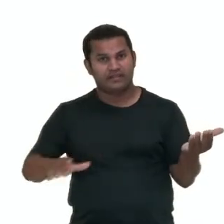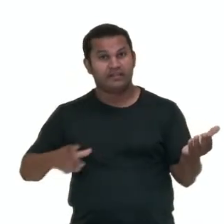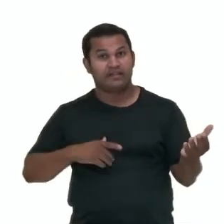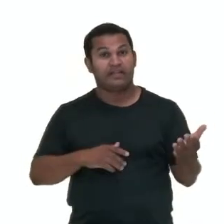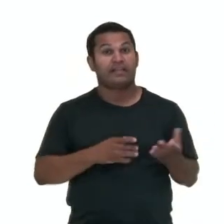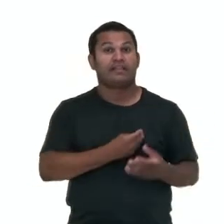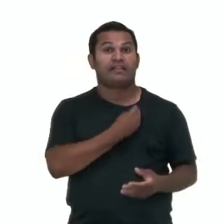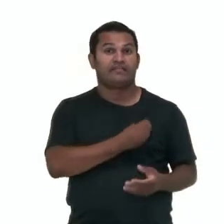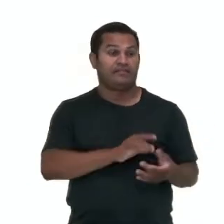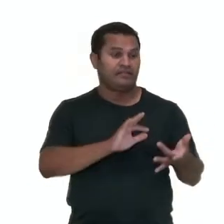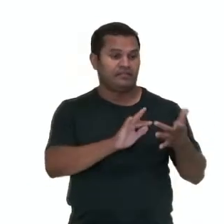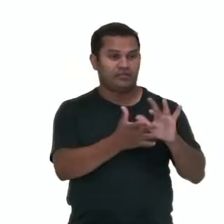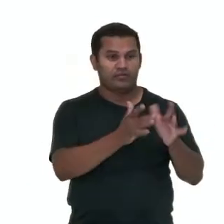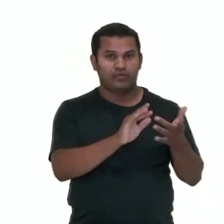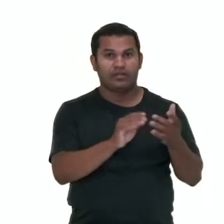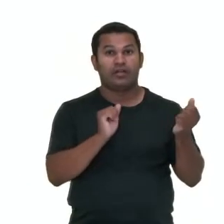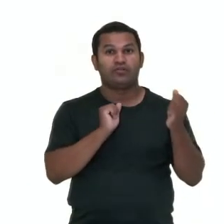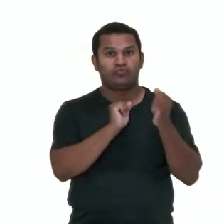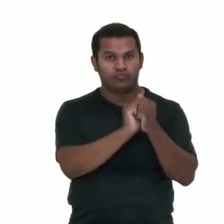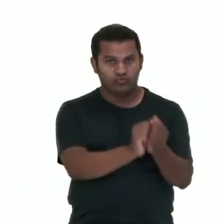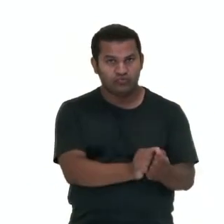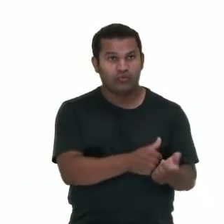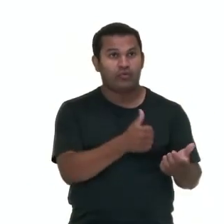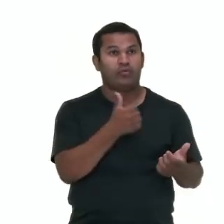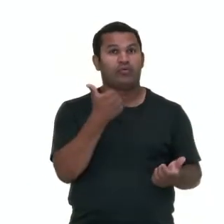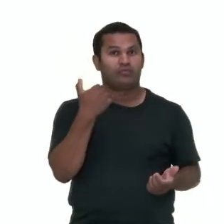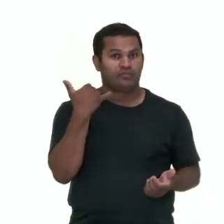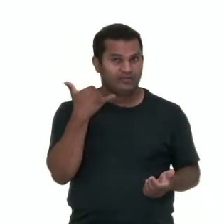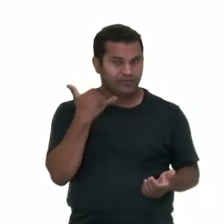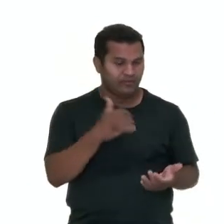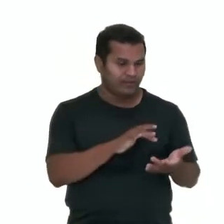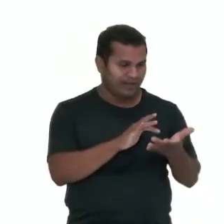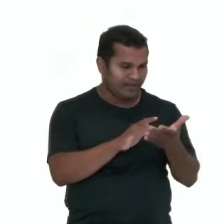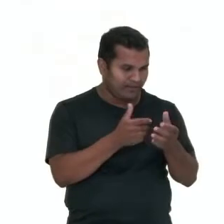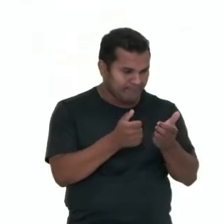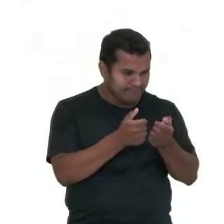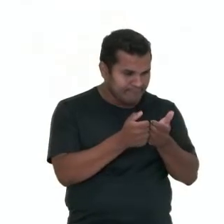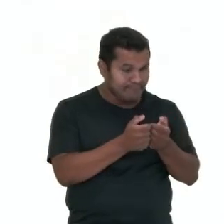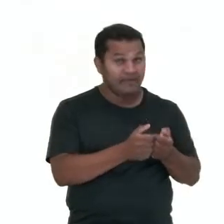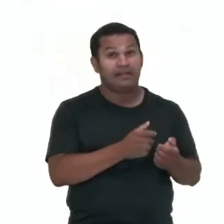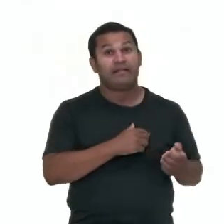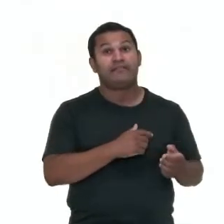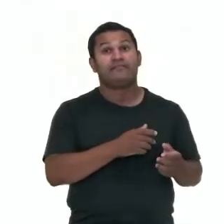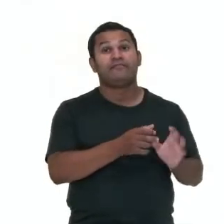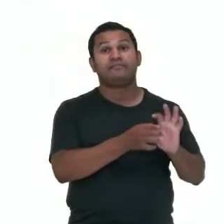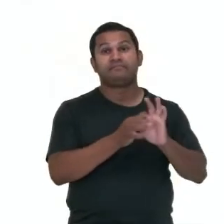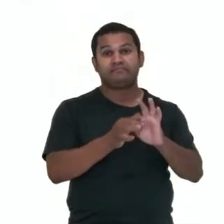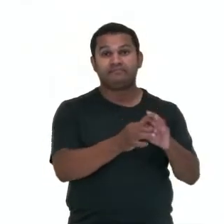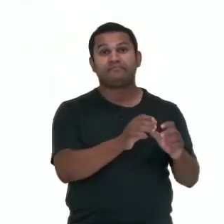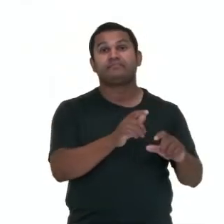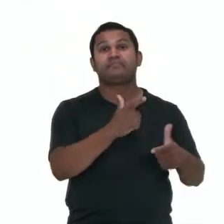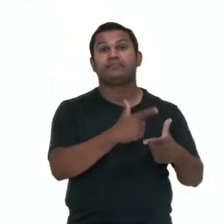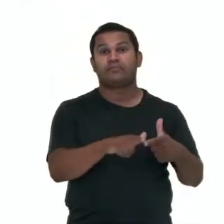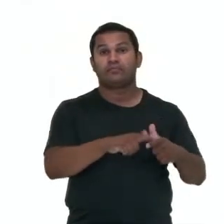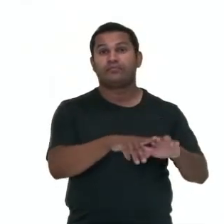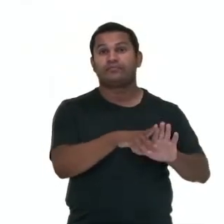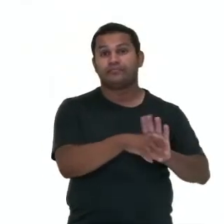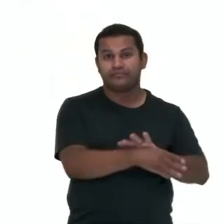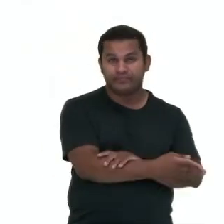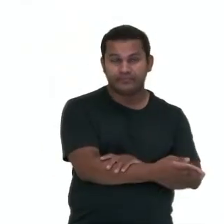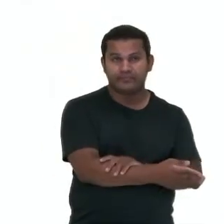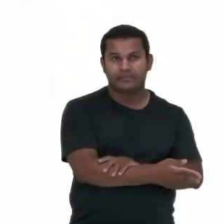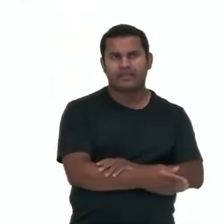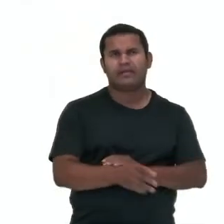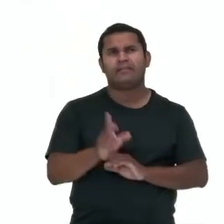em sujeitos e o que se declara sobre eles estão sempre que formos falar a respeito de algo tem quem